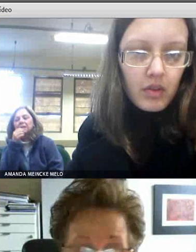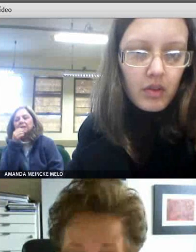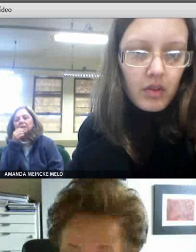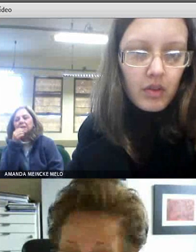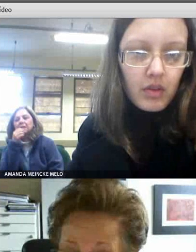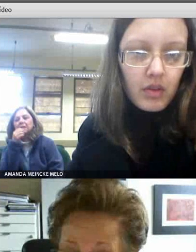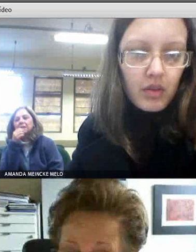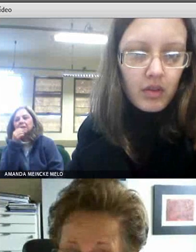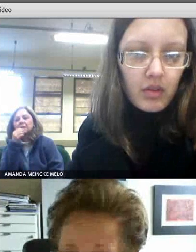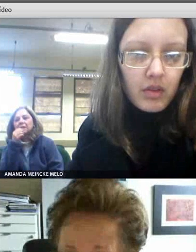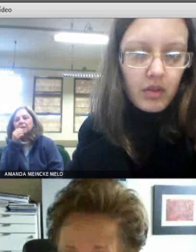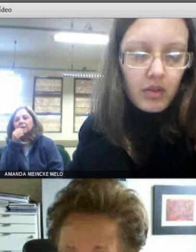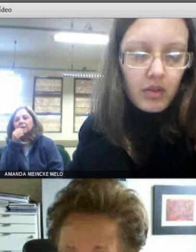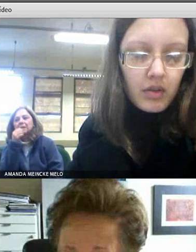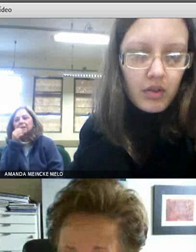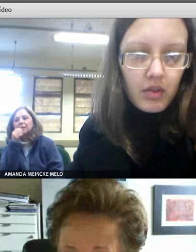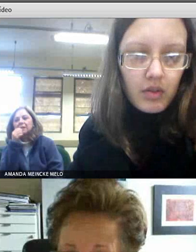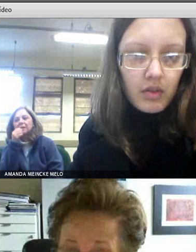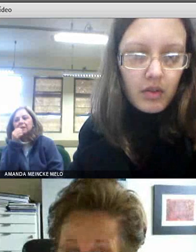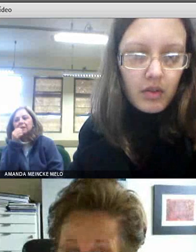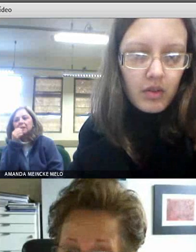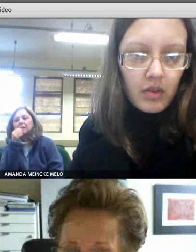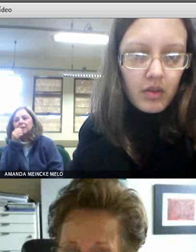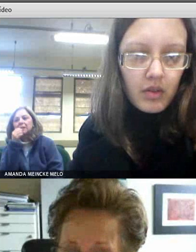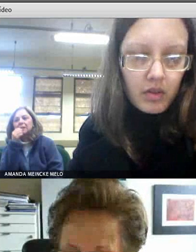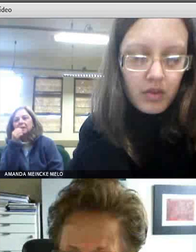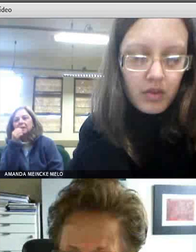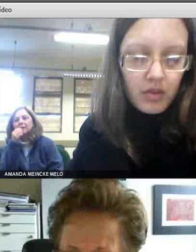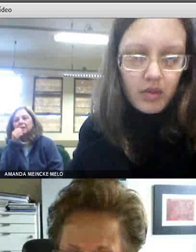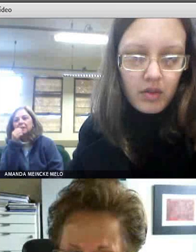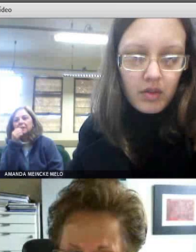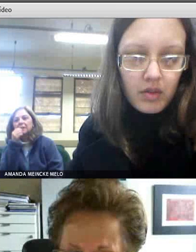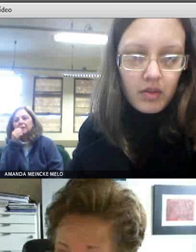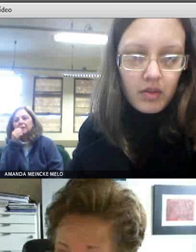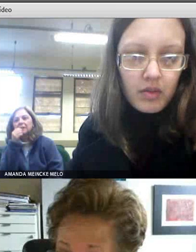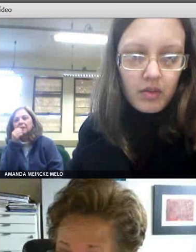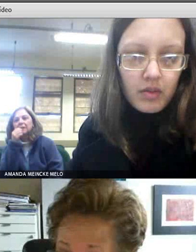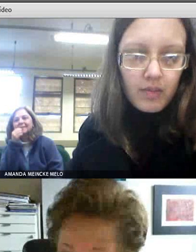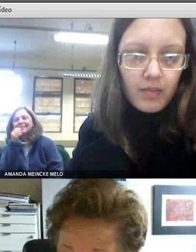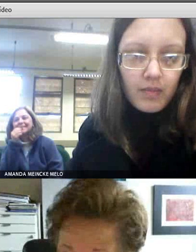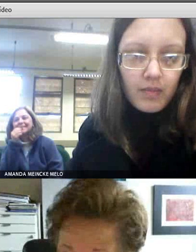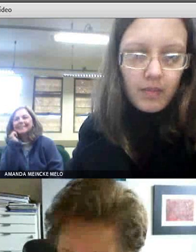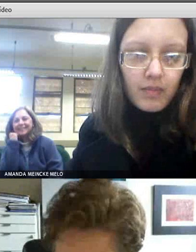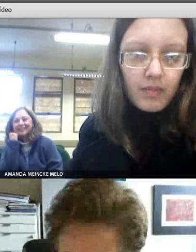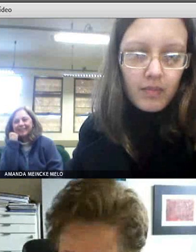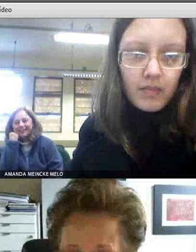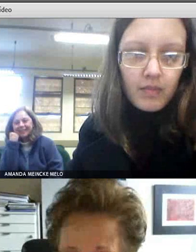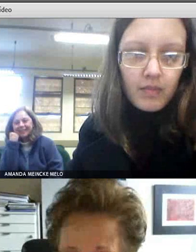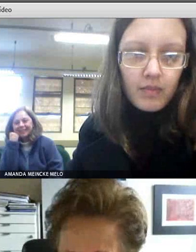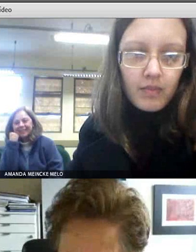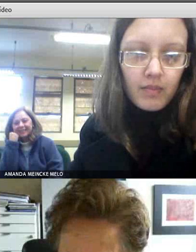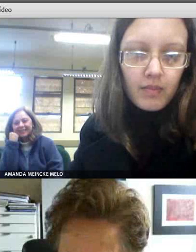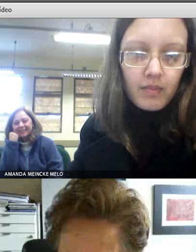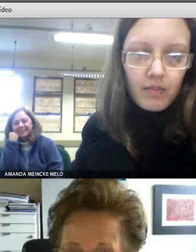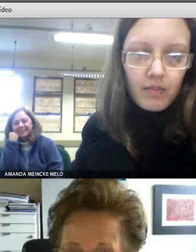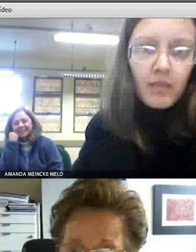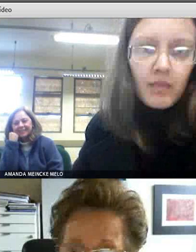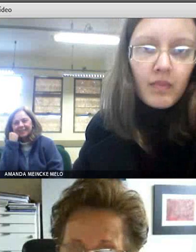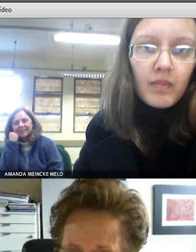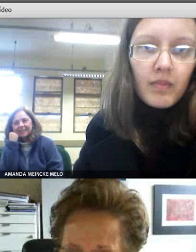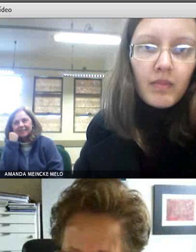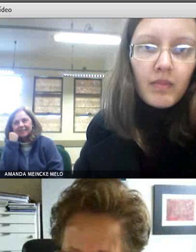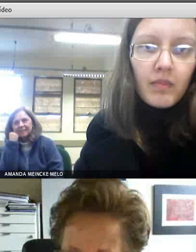As fontes do Piaget, por exemplo, que nós estudamos aqui com os nossos alunos do pós-graduação, que